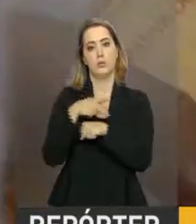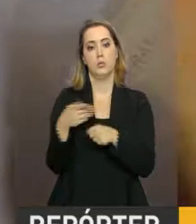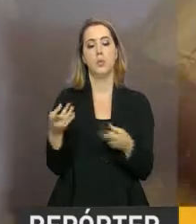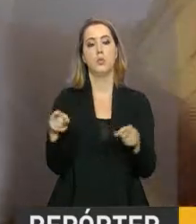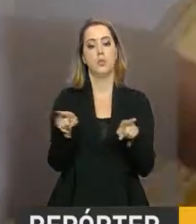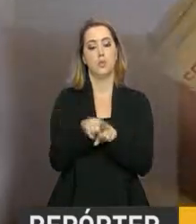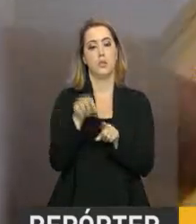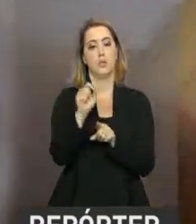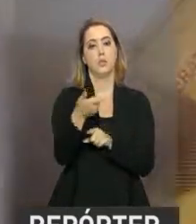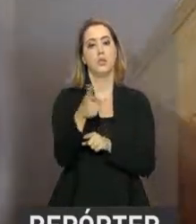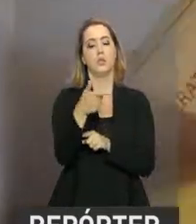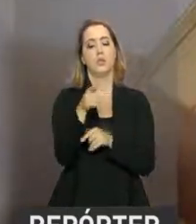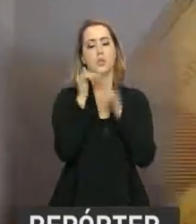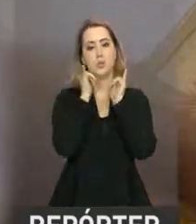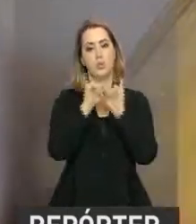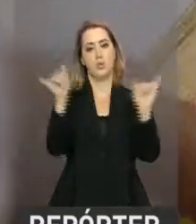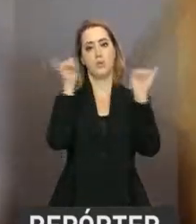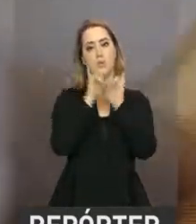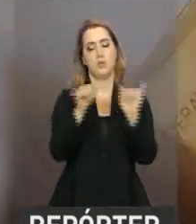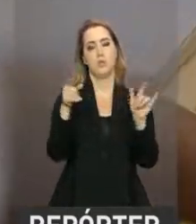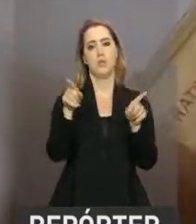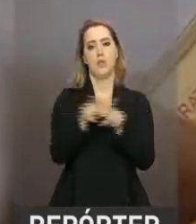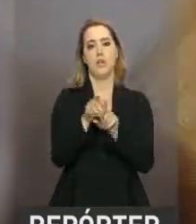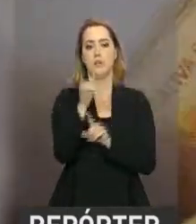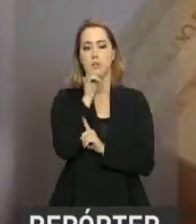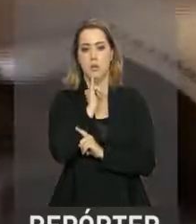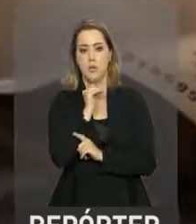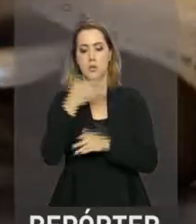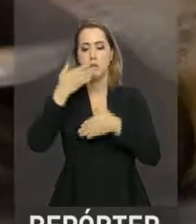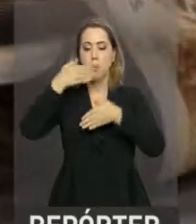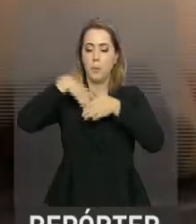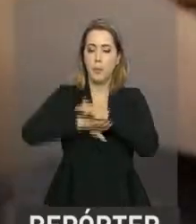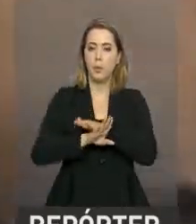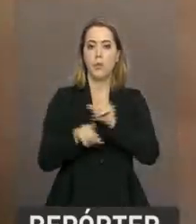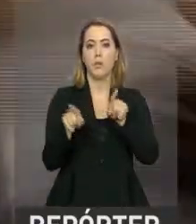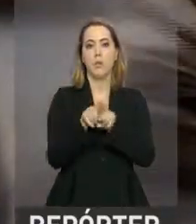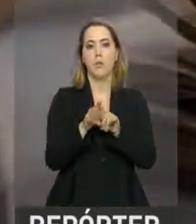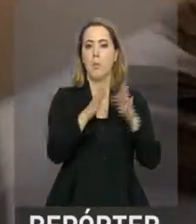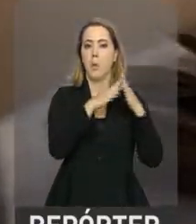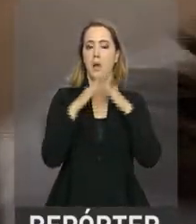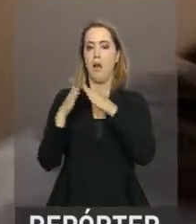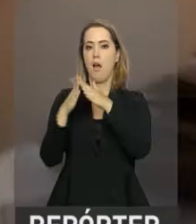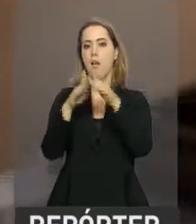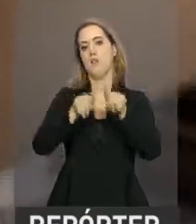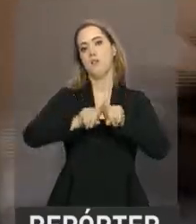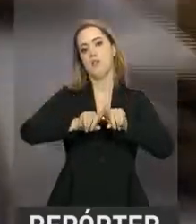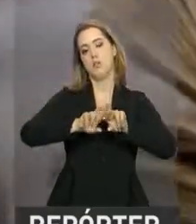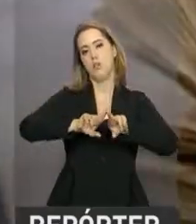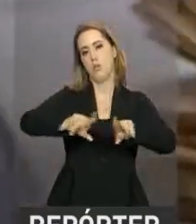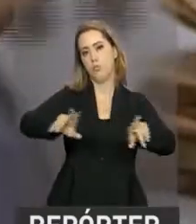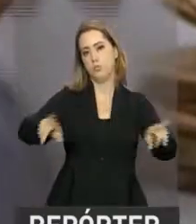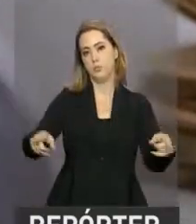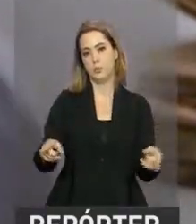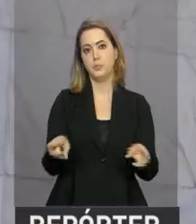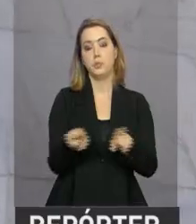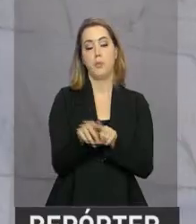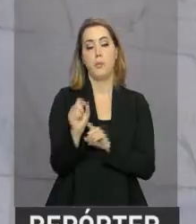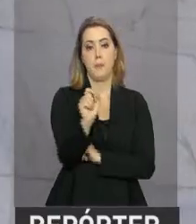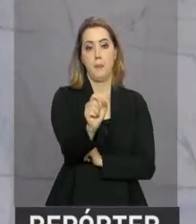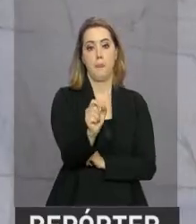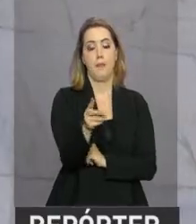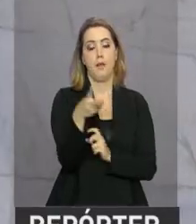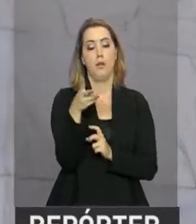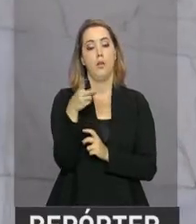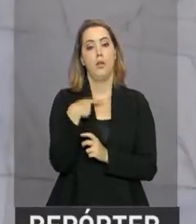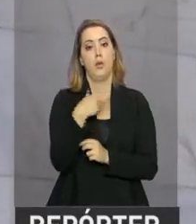que ainda não tinham sido declarados como depósitos bancários bens e imóveis em geral e cotas de fundos de investimento a